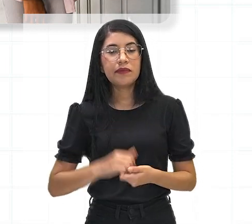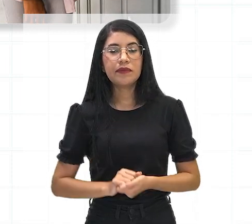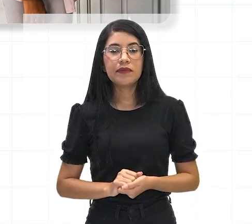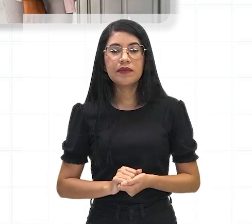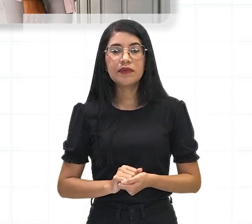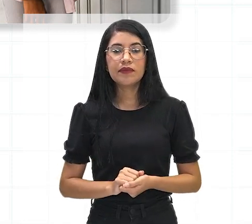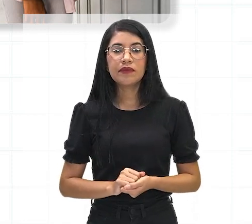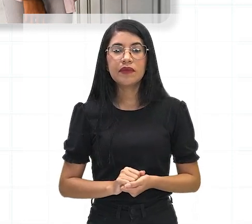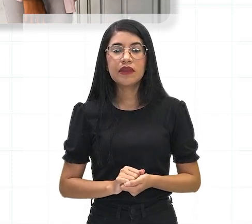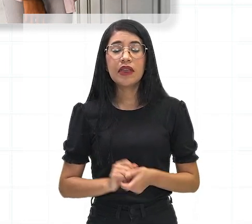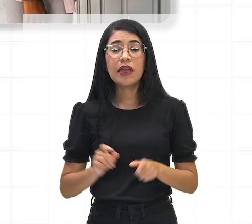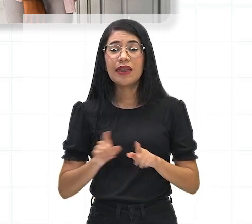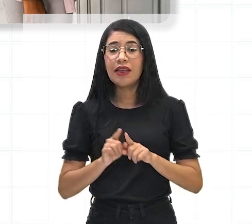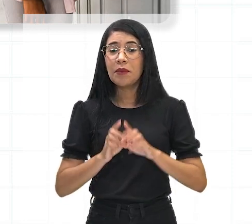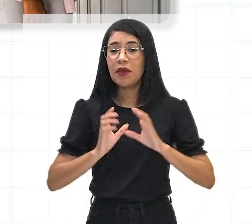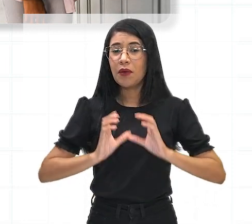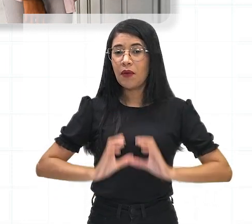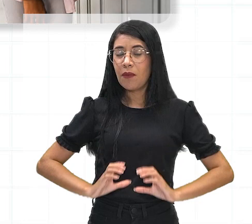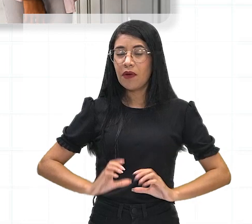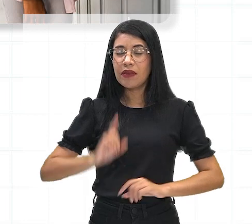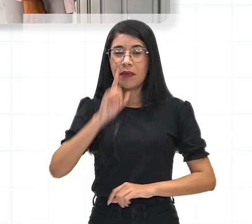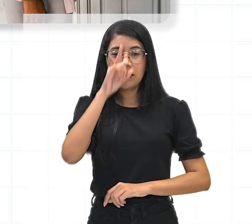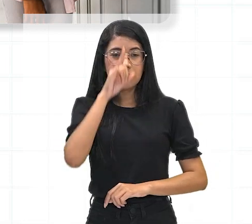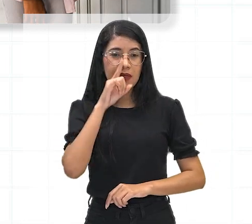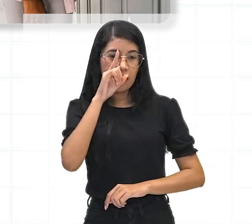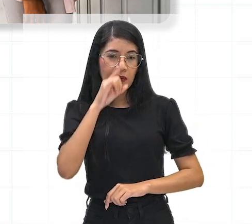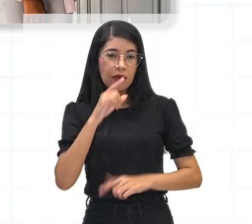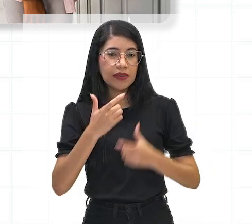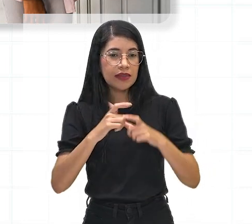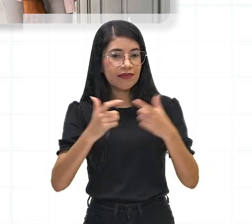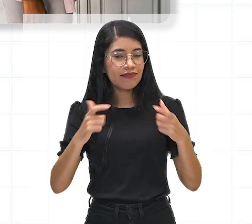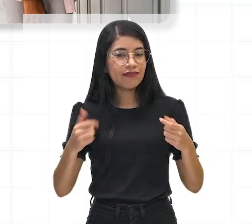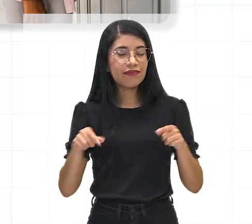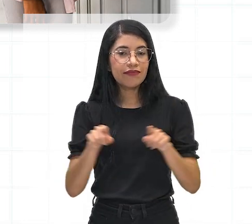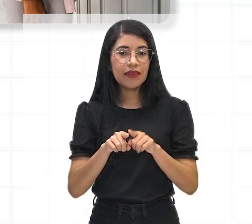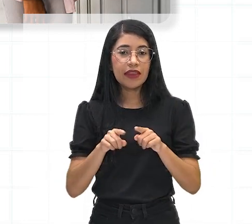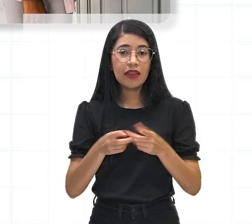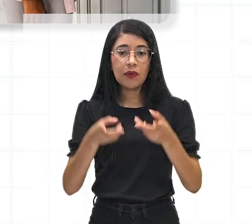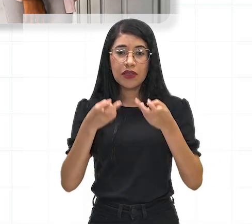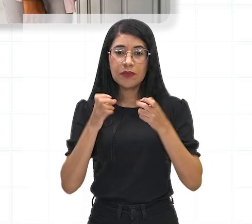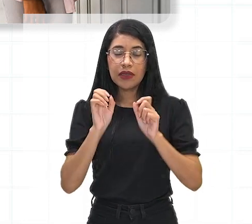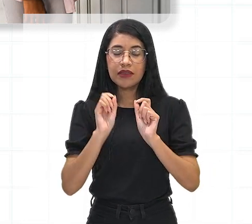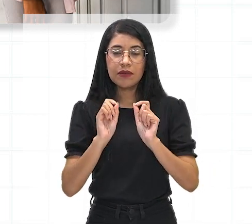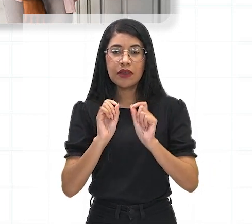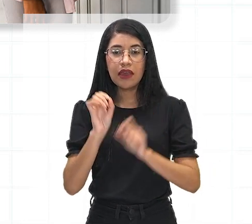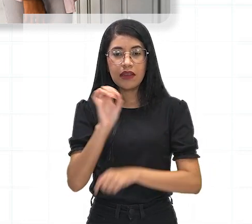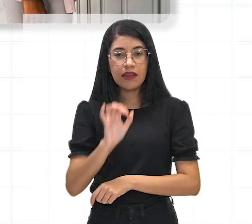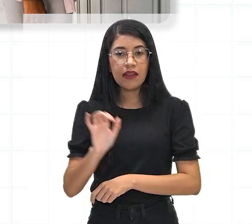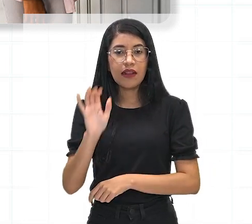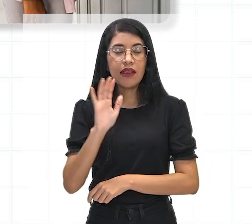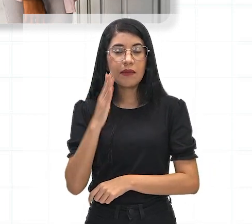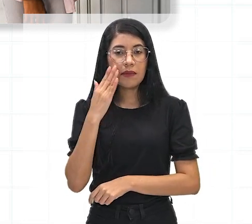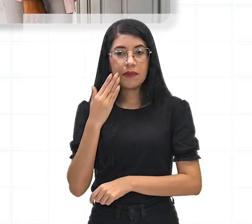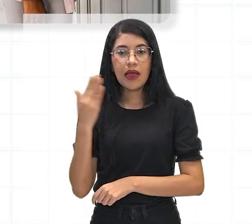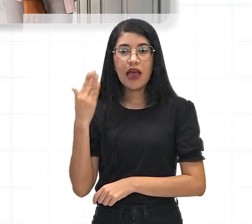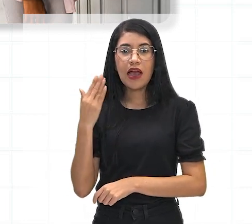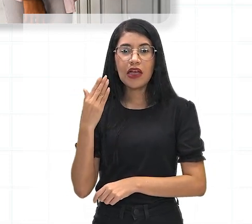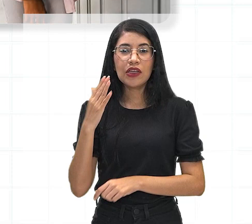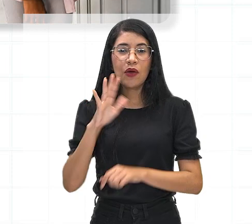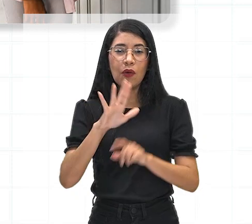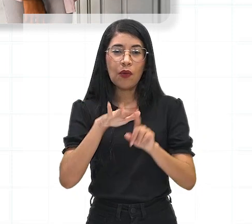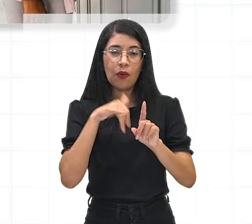uma maior incidência de comportamentos de risco, né? A gente até observa aí, por exemplo, a menina